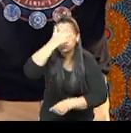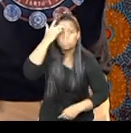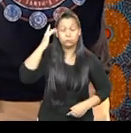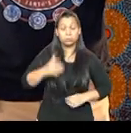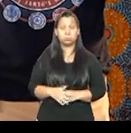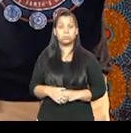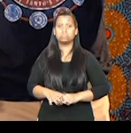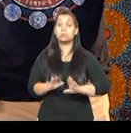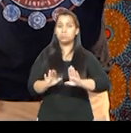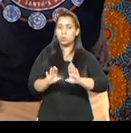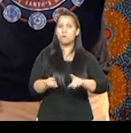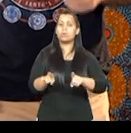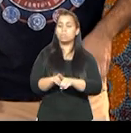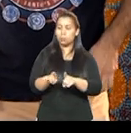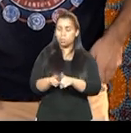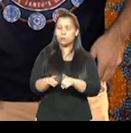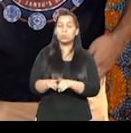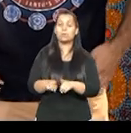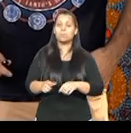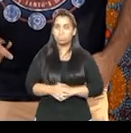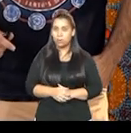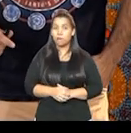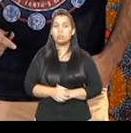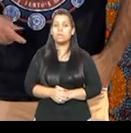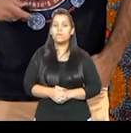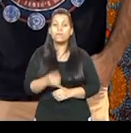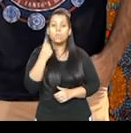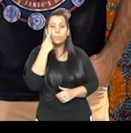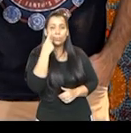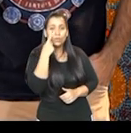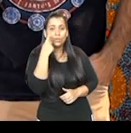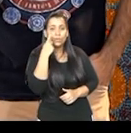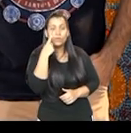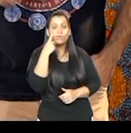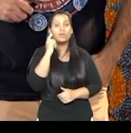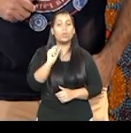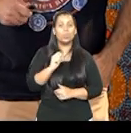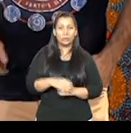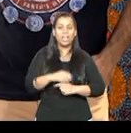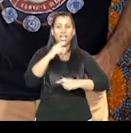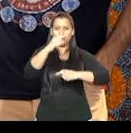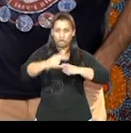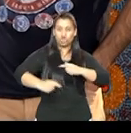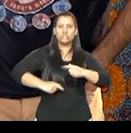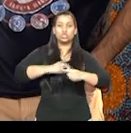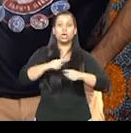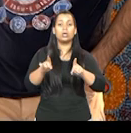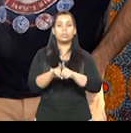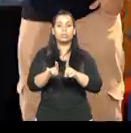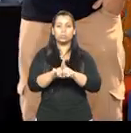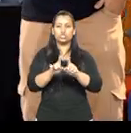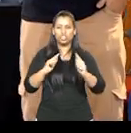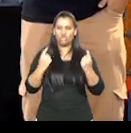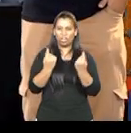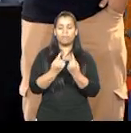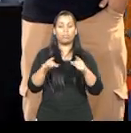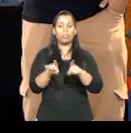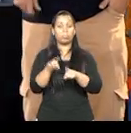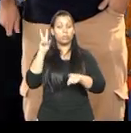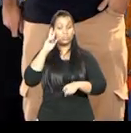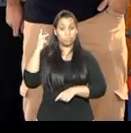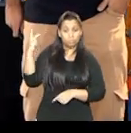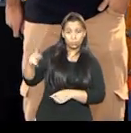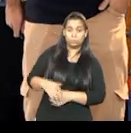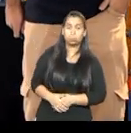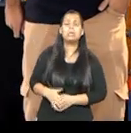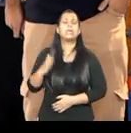vimos um pouco mais sobre o continente. Vamos ver um pouco mais sobre sua geografia e sobre sua história? Eu tenho certeza